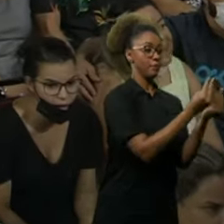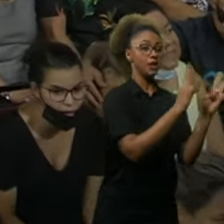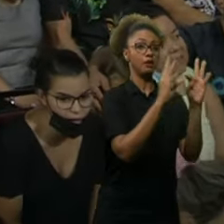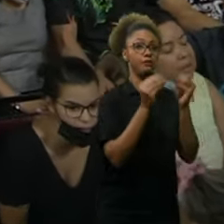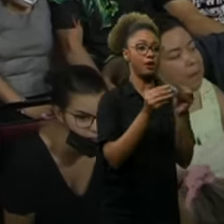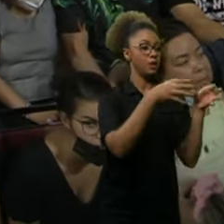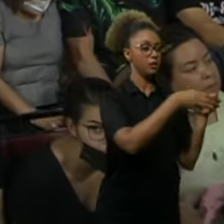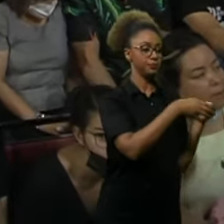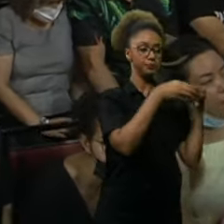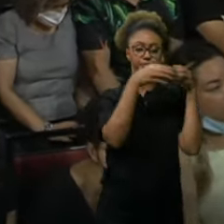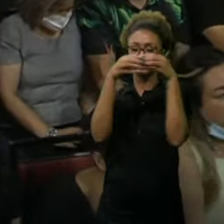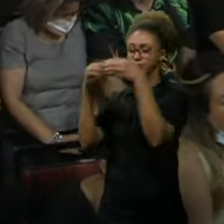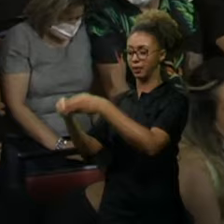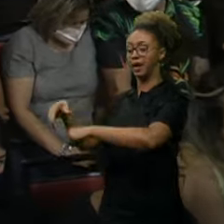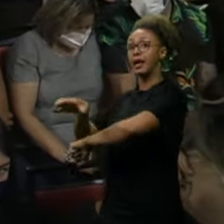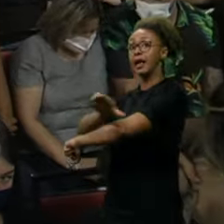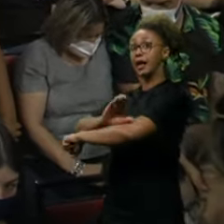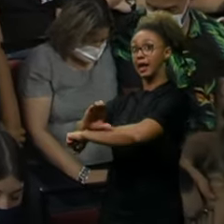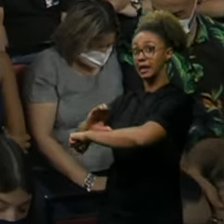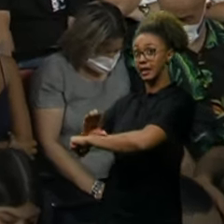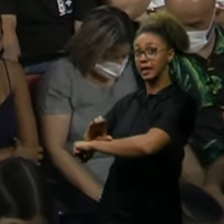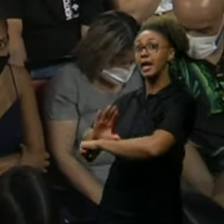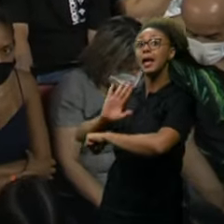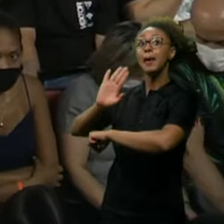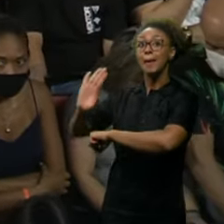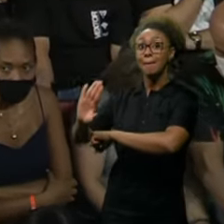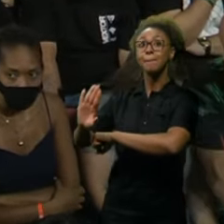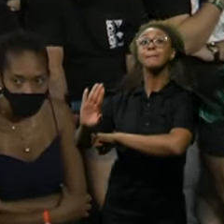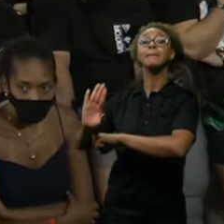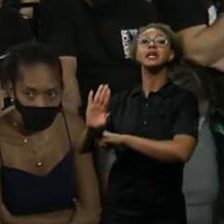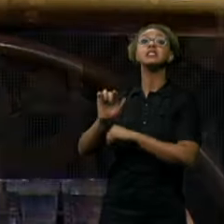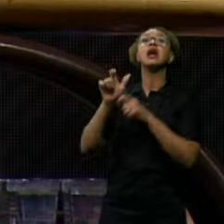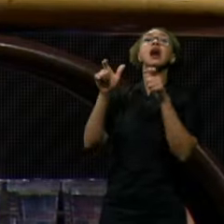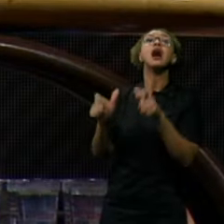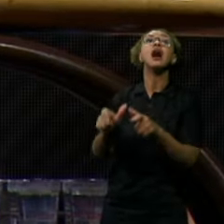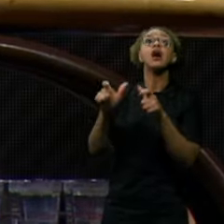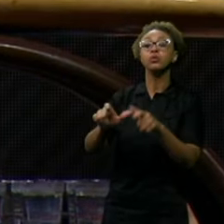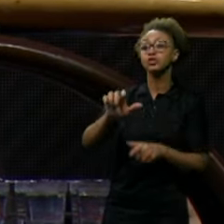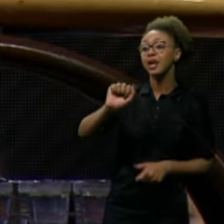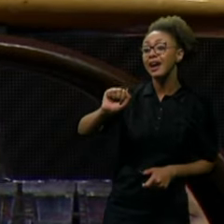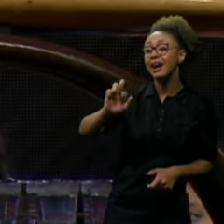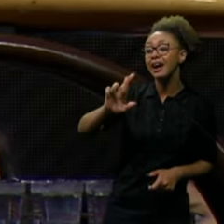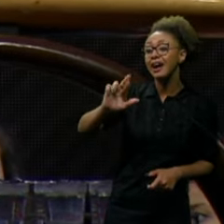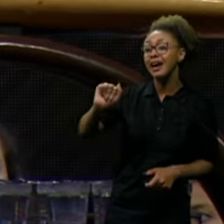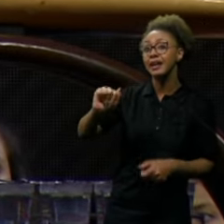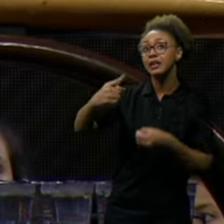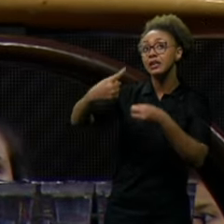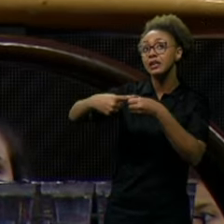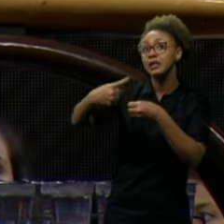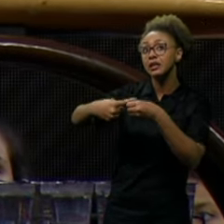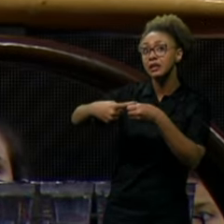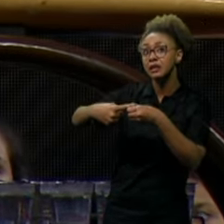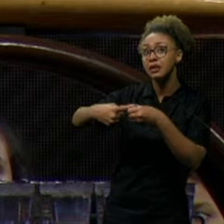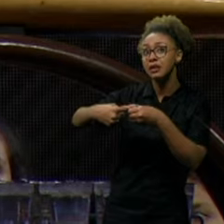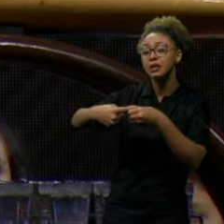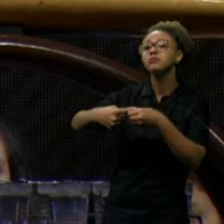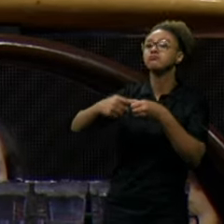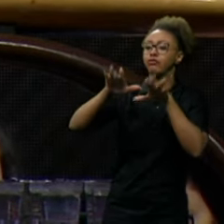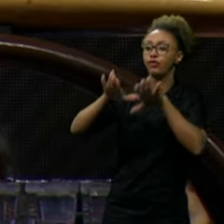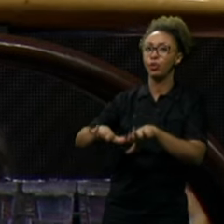mas Já chegaram em harã quando chegaram aonde gente Aran